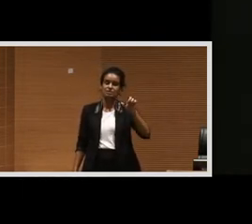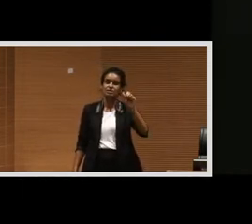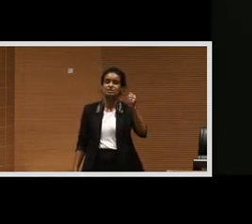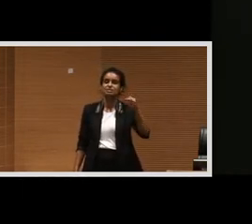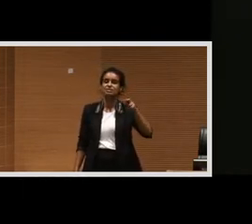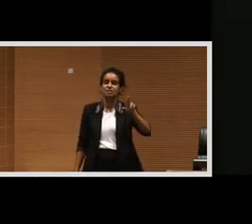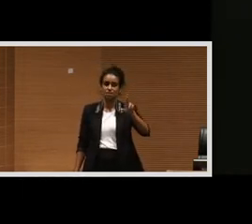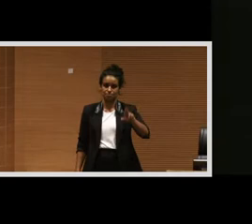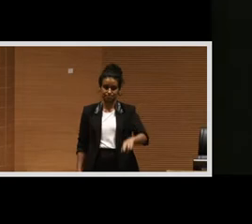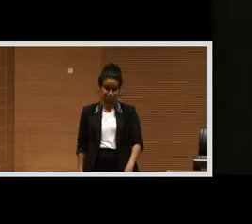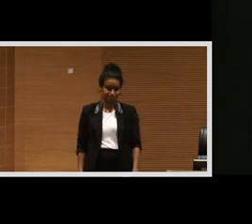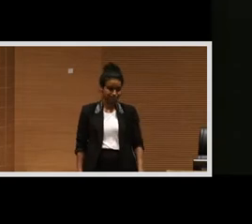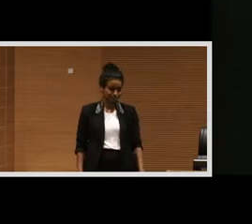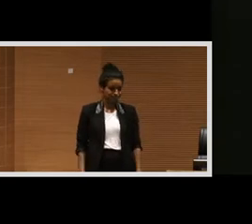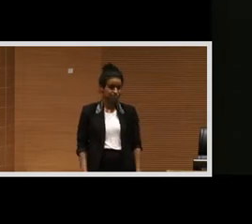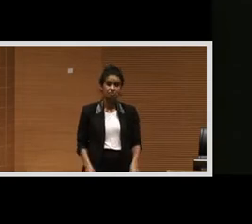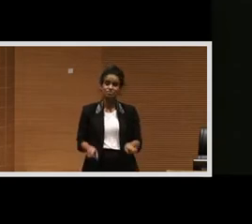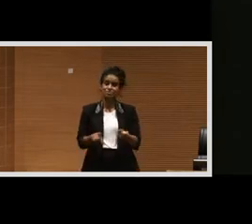Também do Rio Grande do Sul.